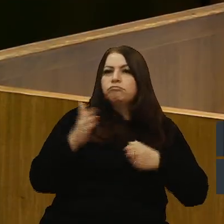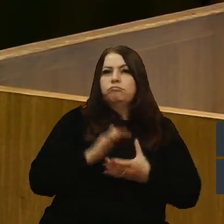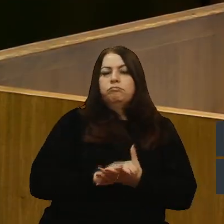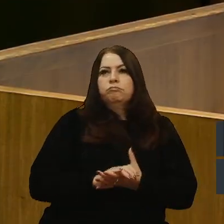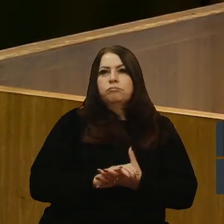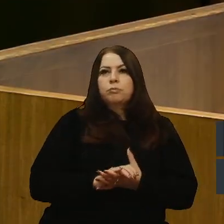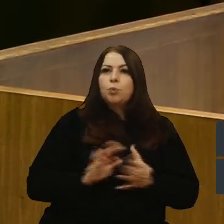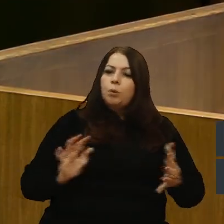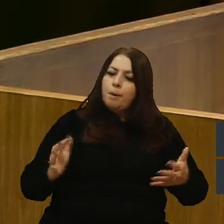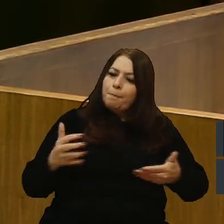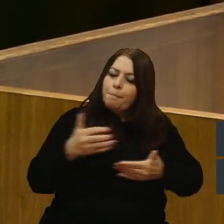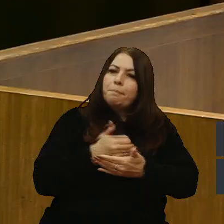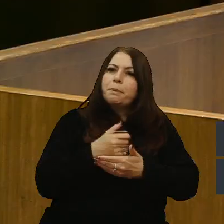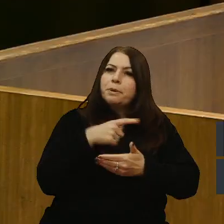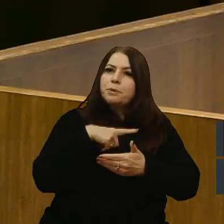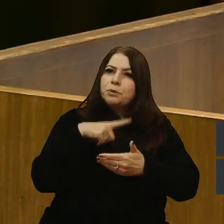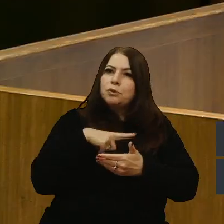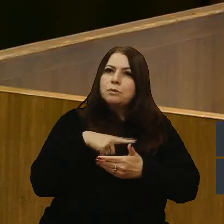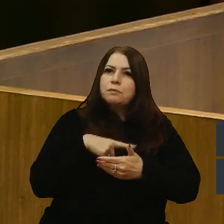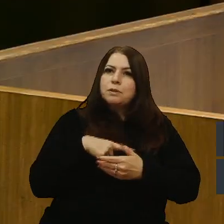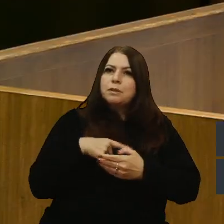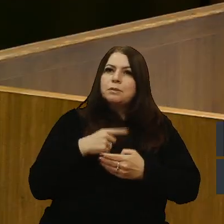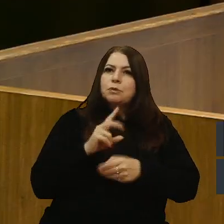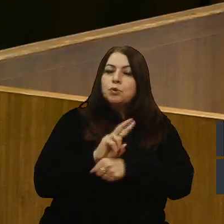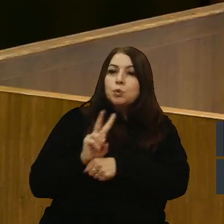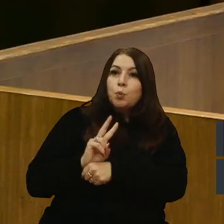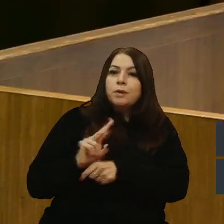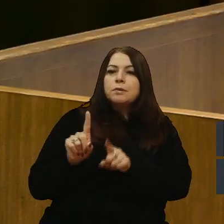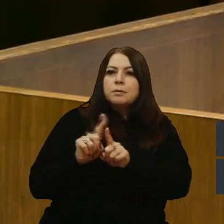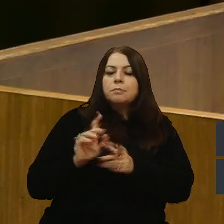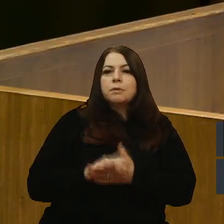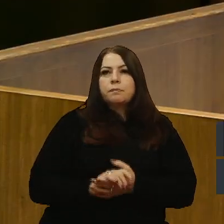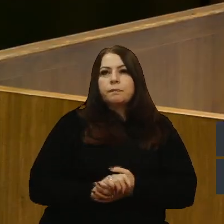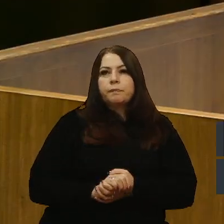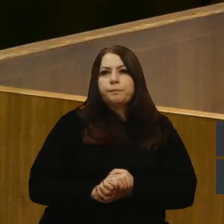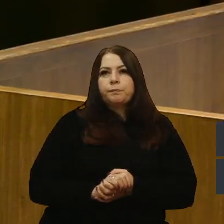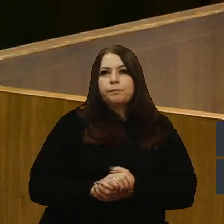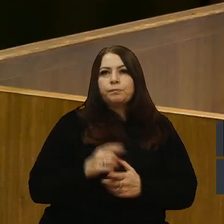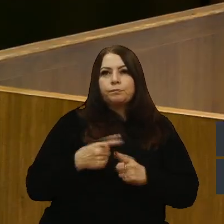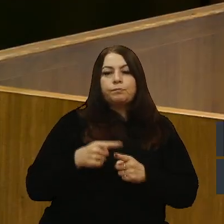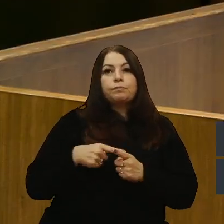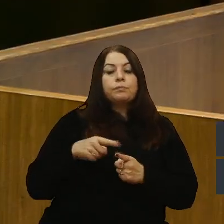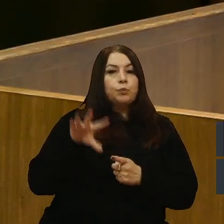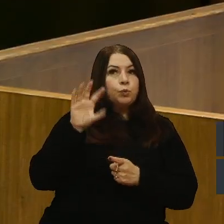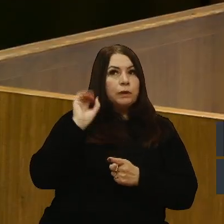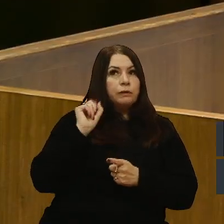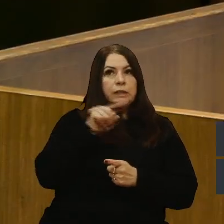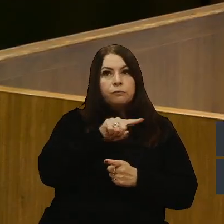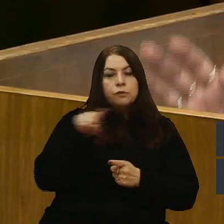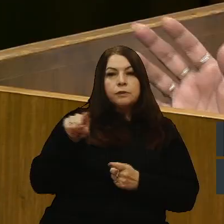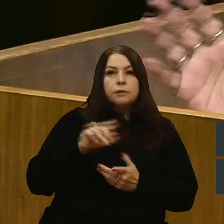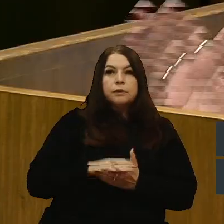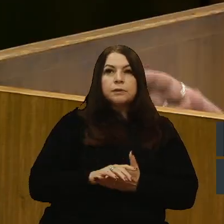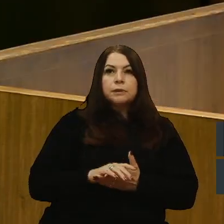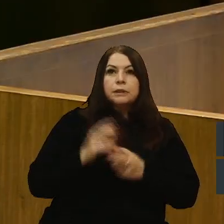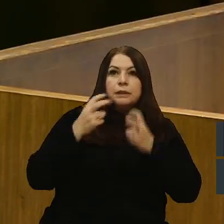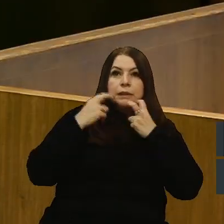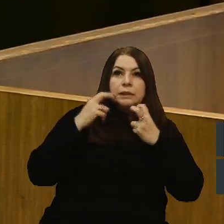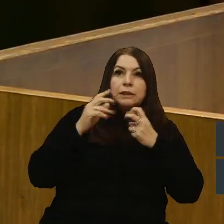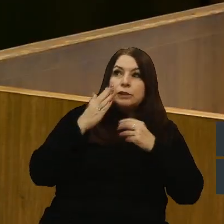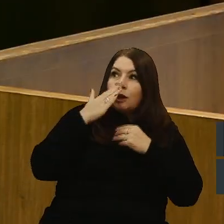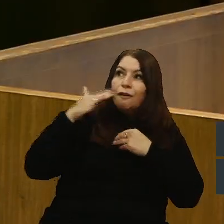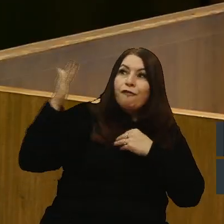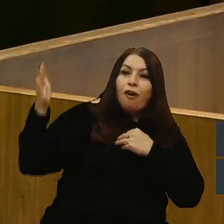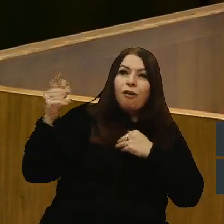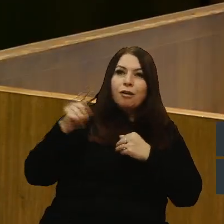o amparo que eu tive de segurança também, porque ouvi vocês gritando lá